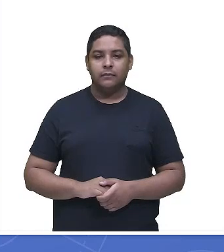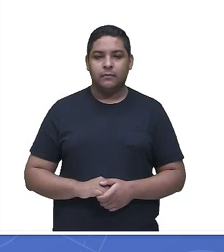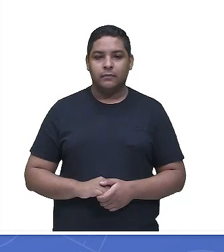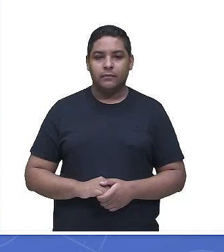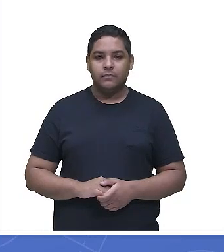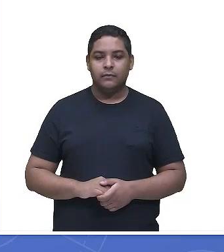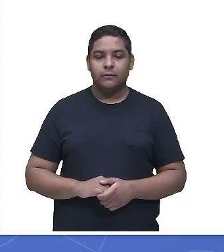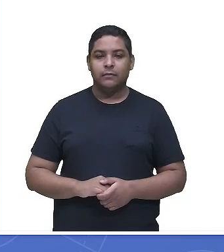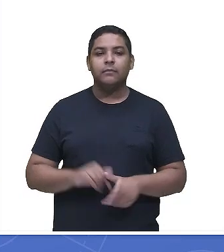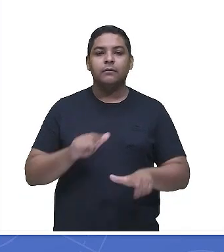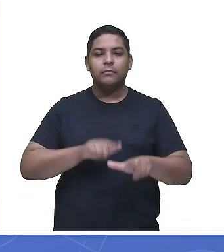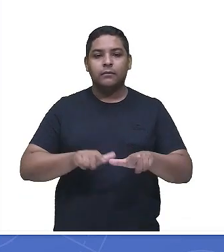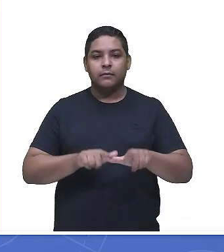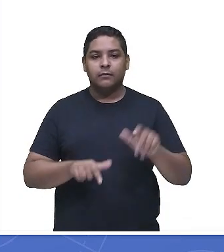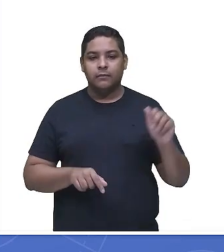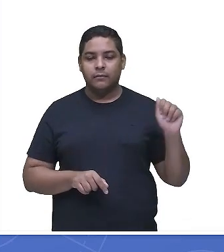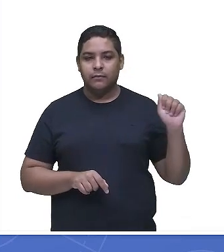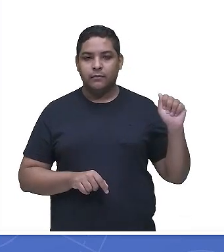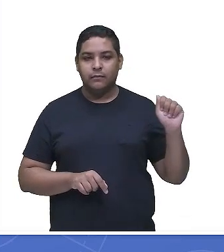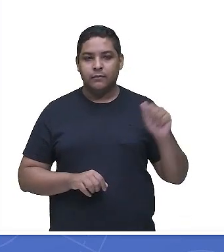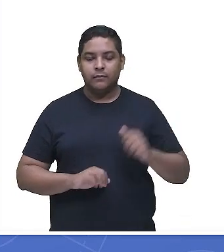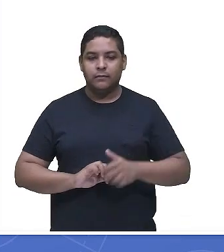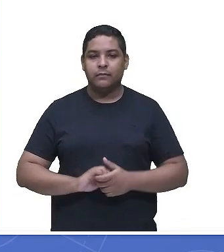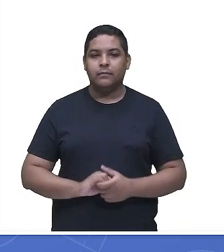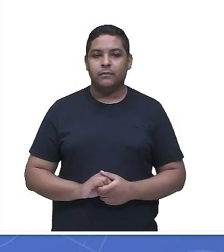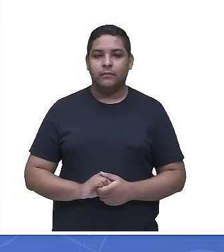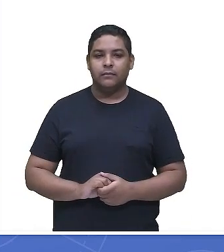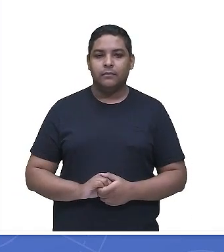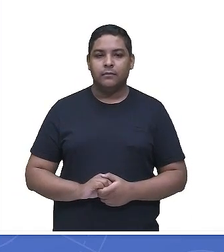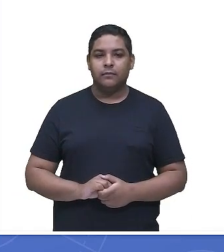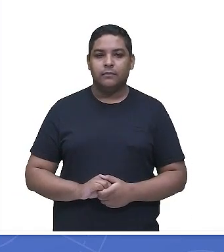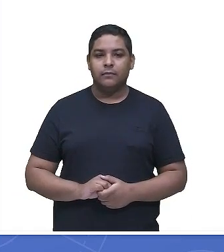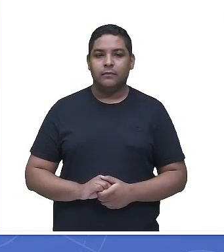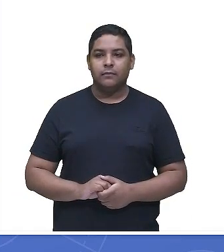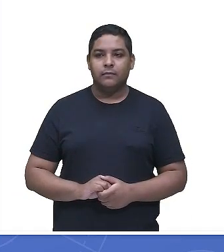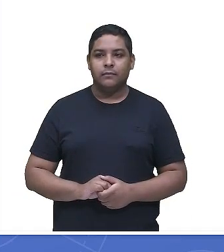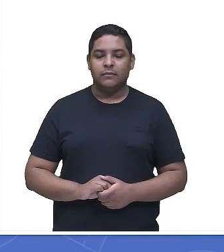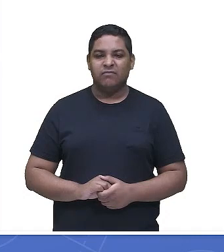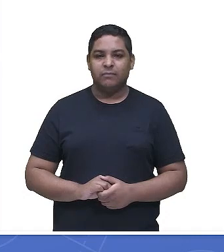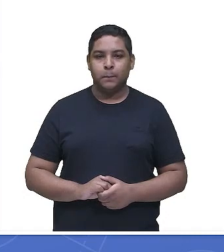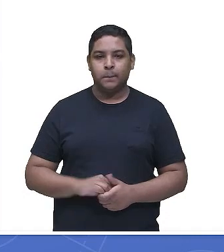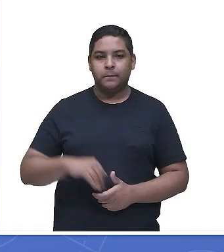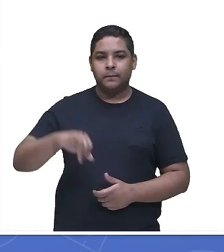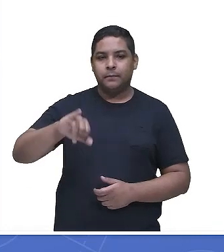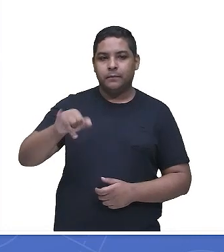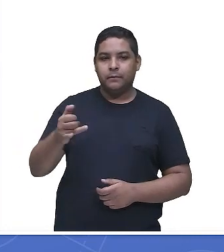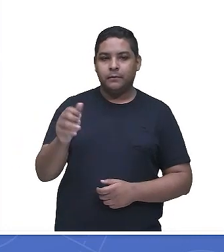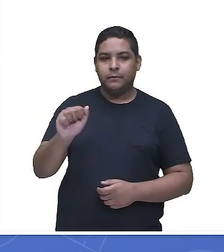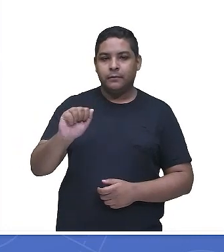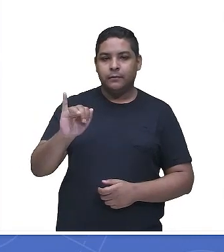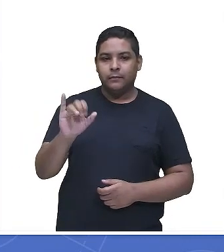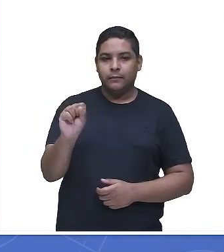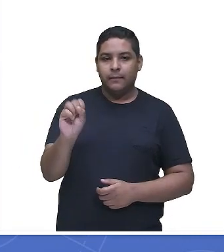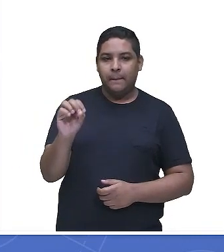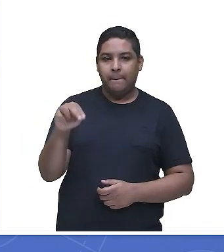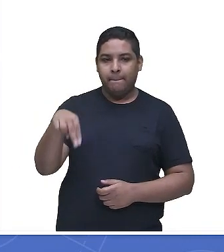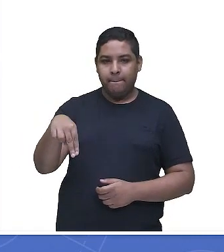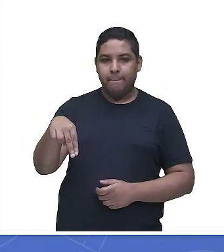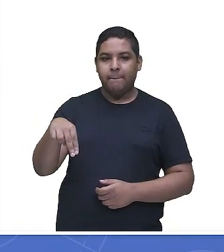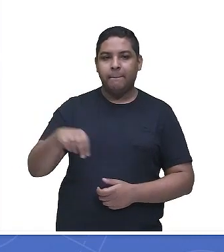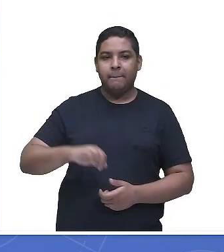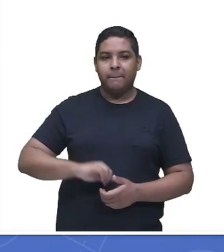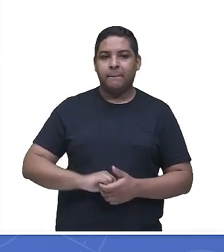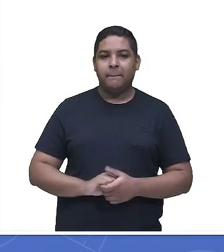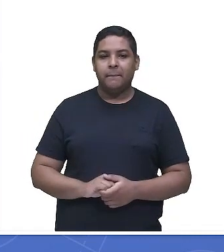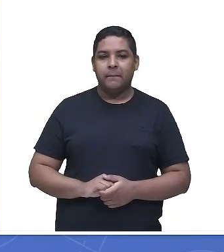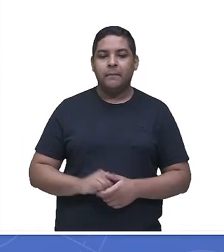disse que é a letra A também. Vamos lá? Quem mais? O Jaison, eu acho que é Jaison, disse que é a letra